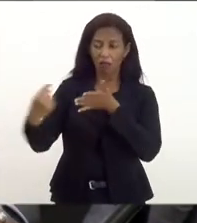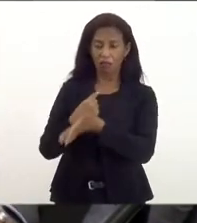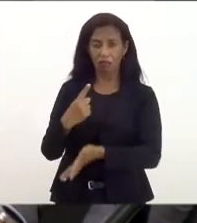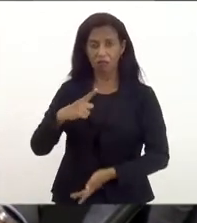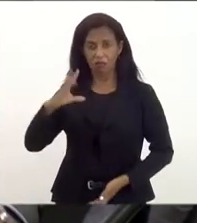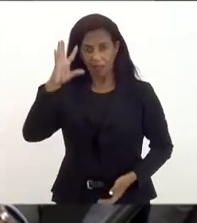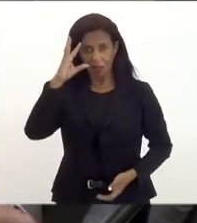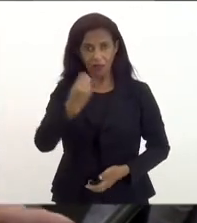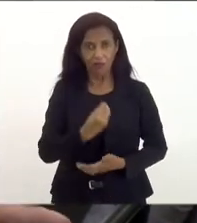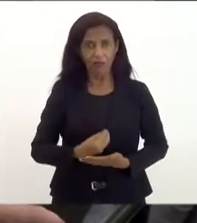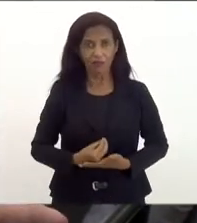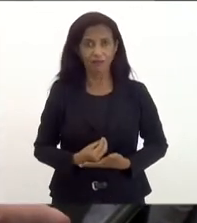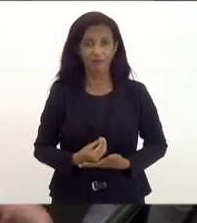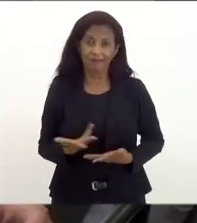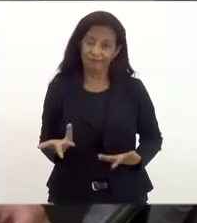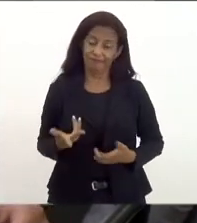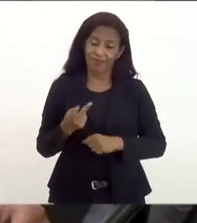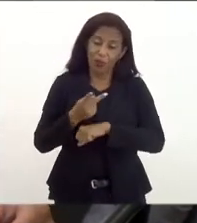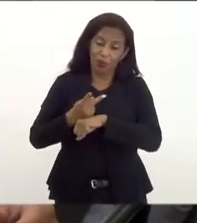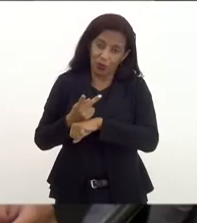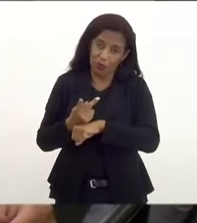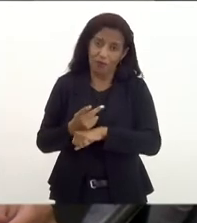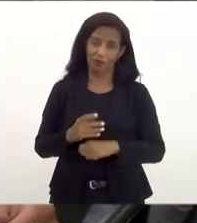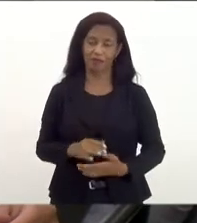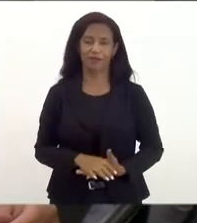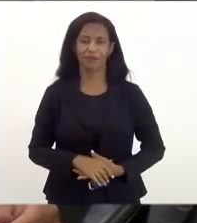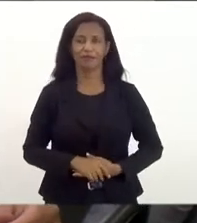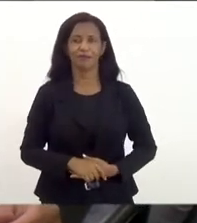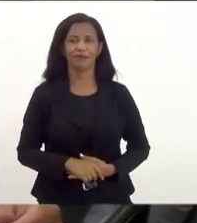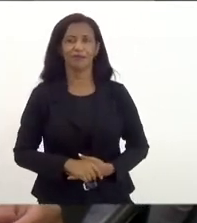tem solução estamos buscando